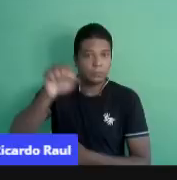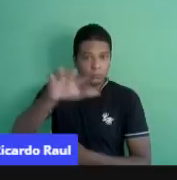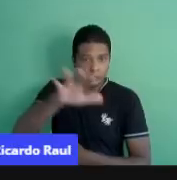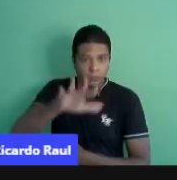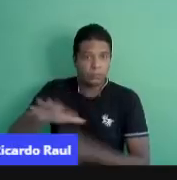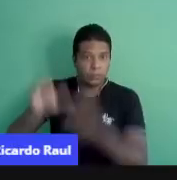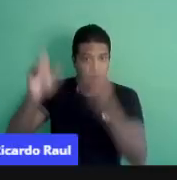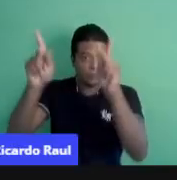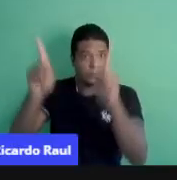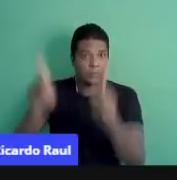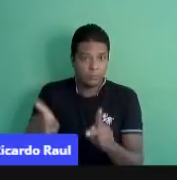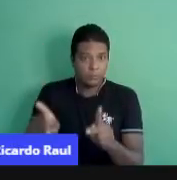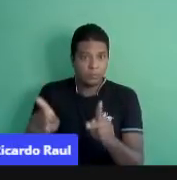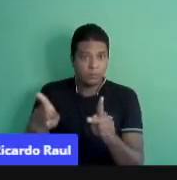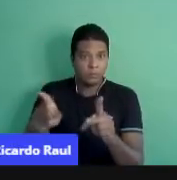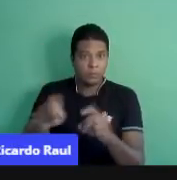isso.